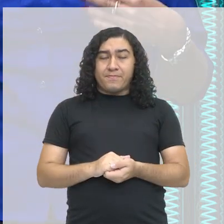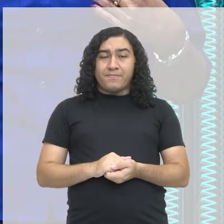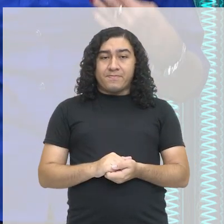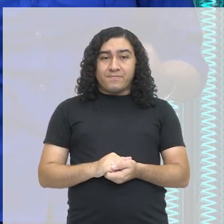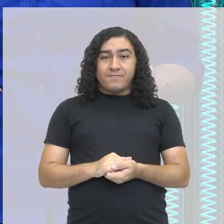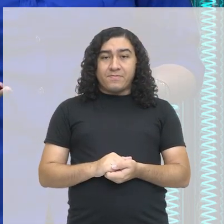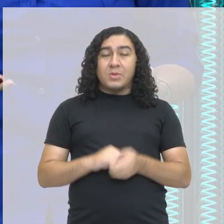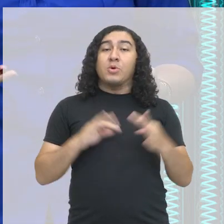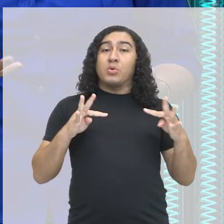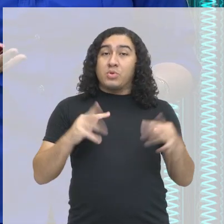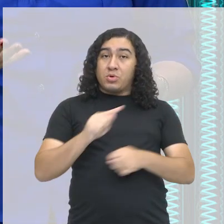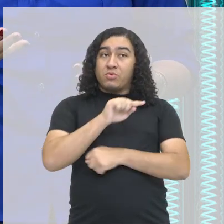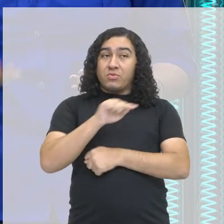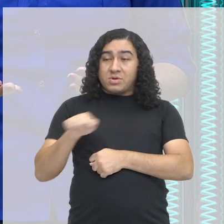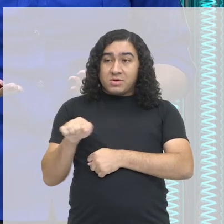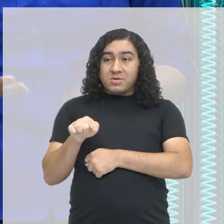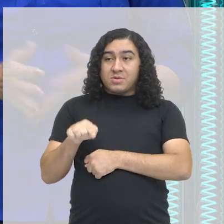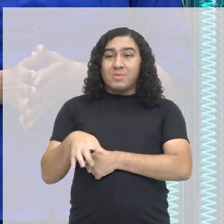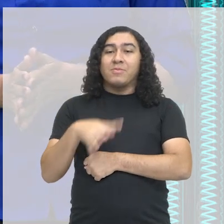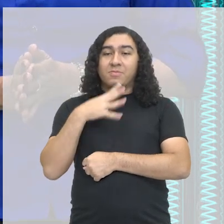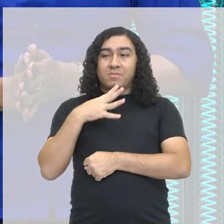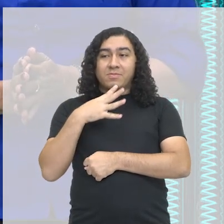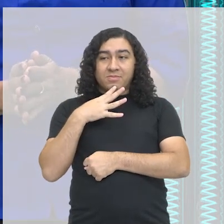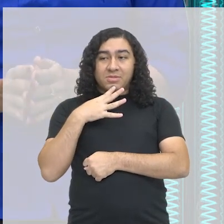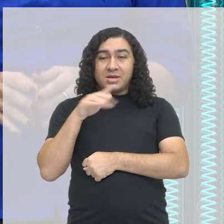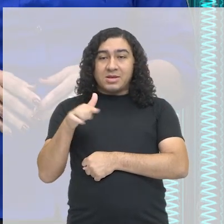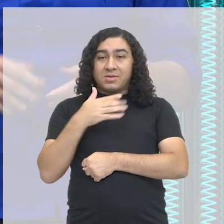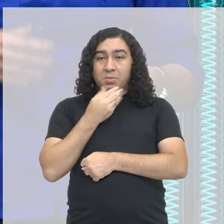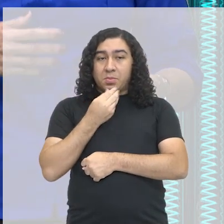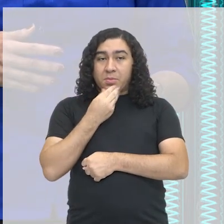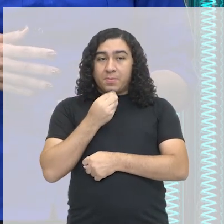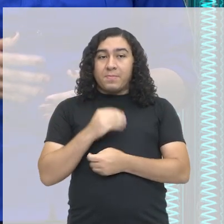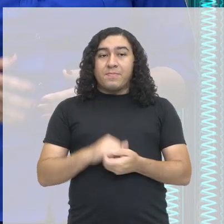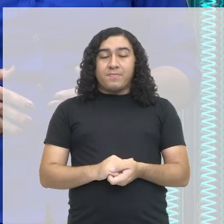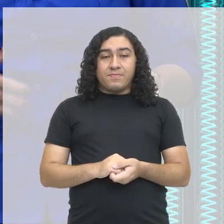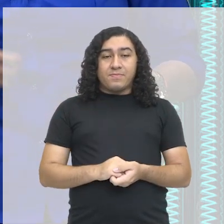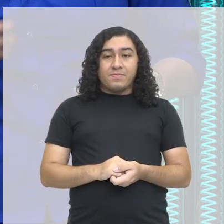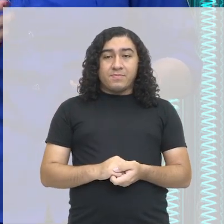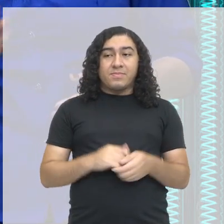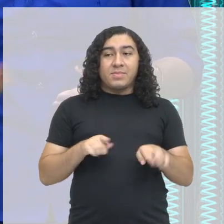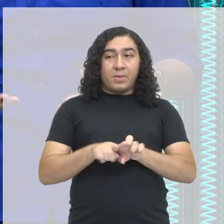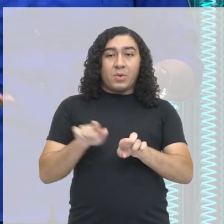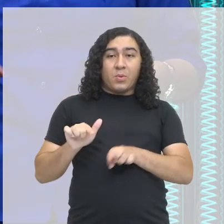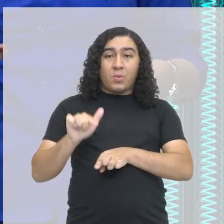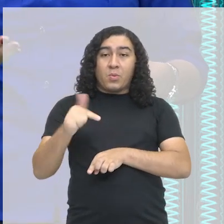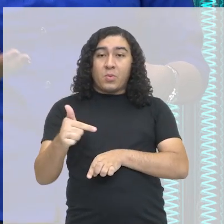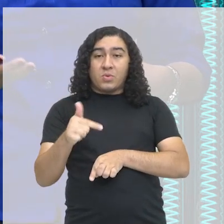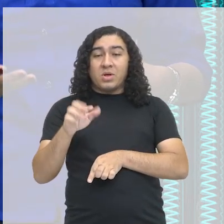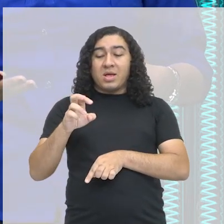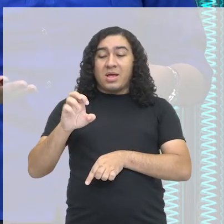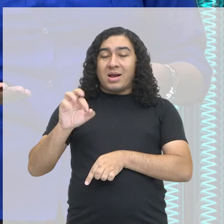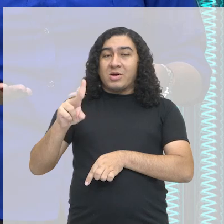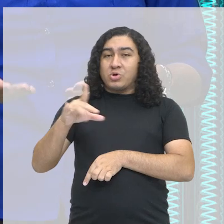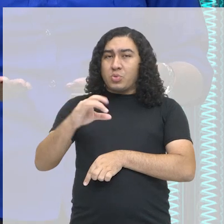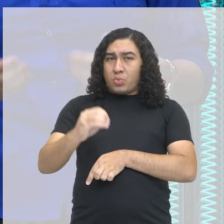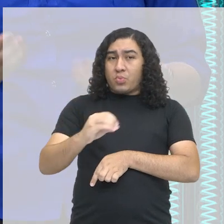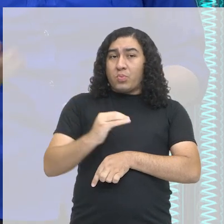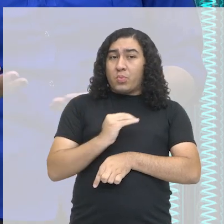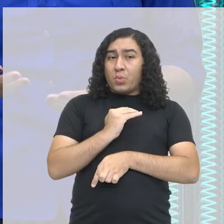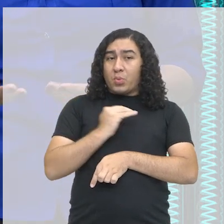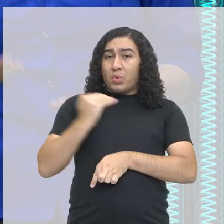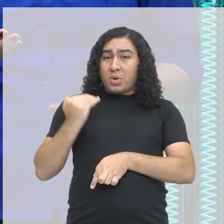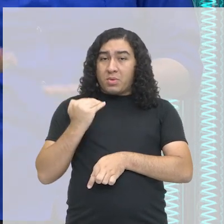vocês conhecem o Roberto Carlos. E o Erasmo Carlos, infelizmente, já faleceu, certo,